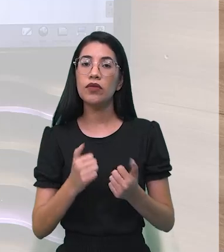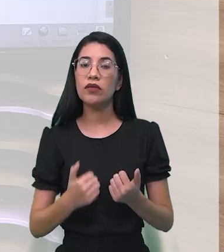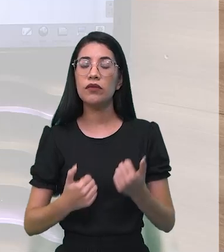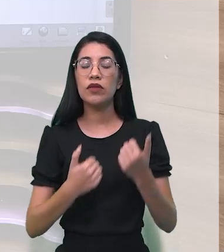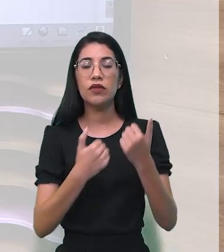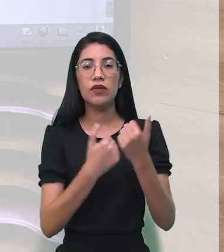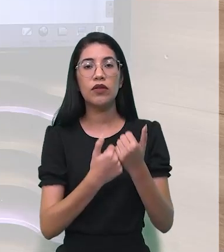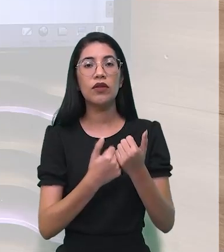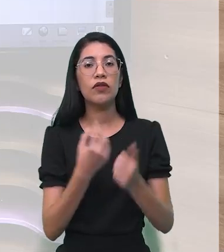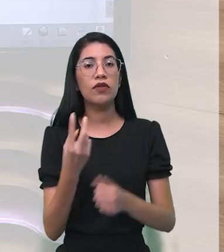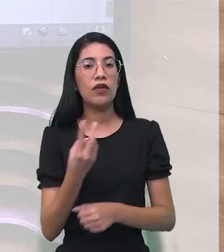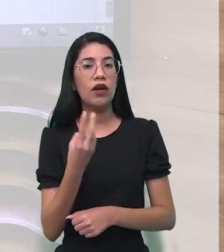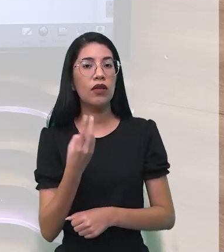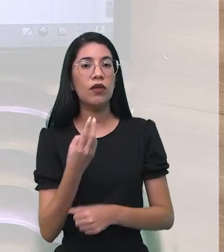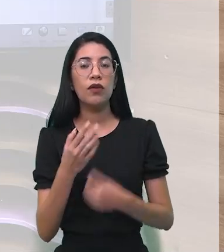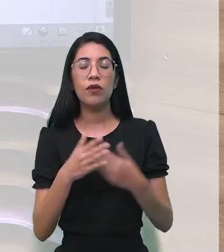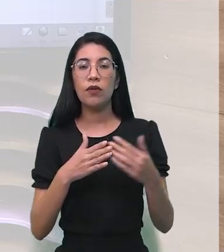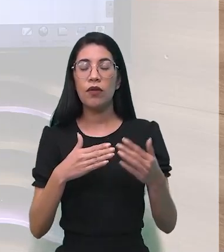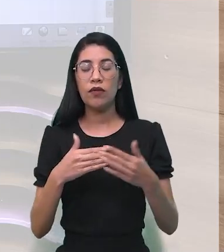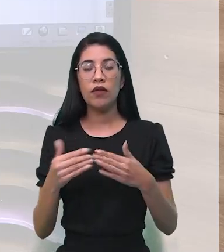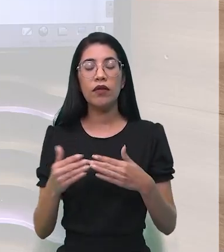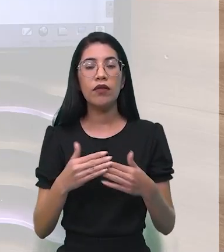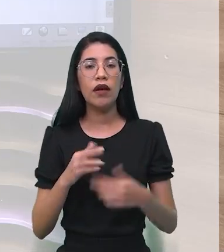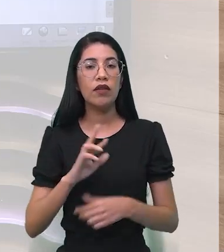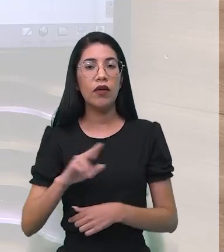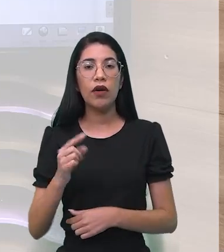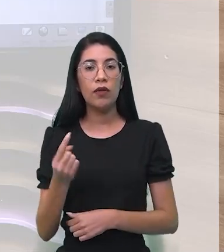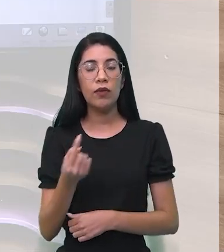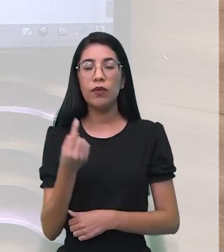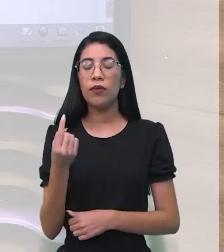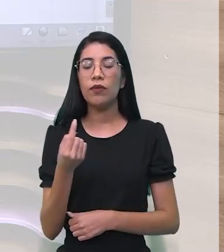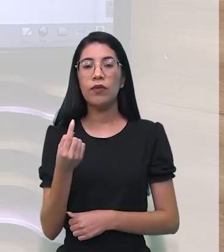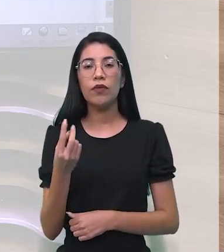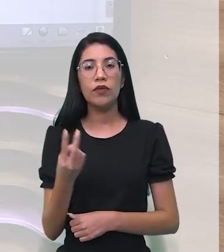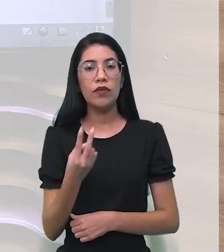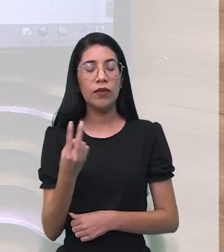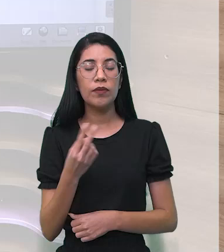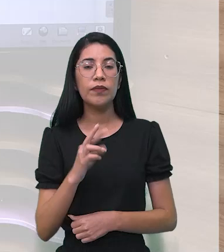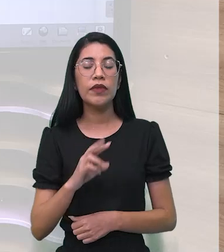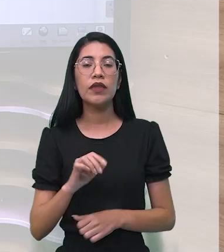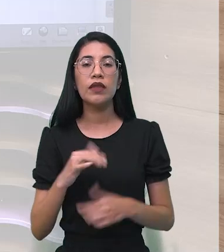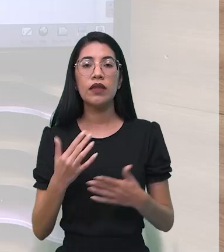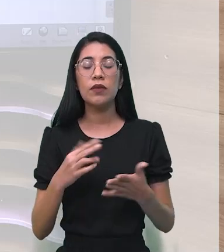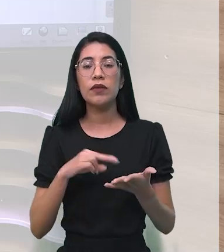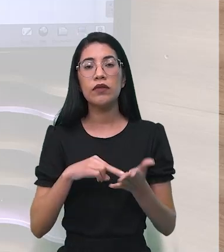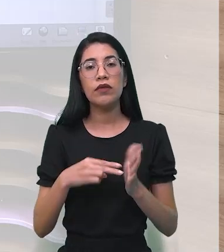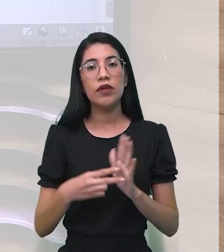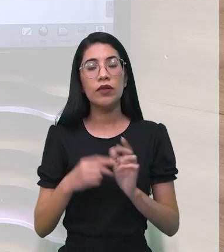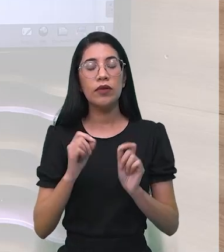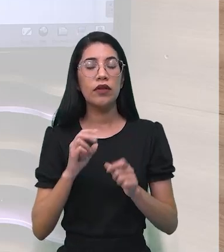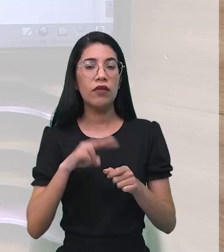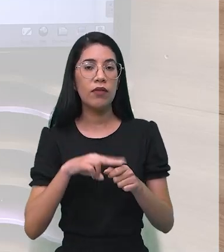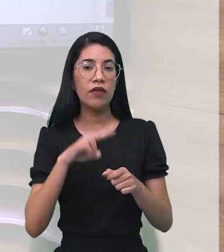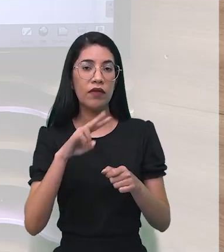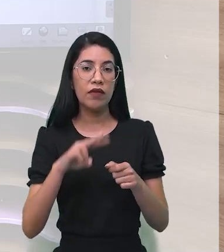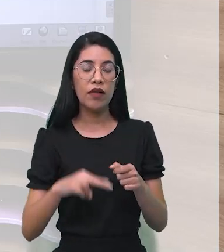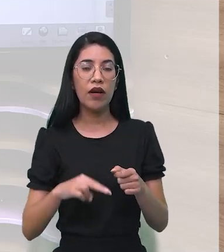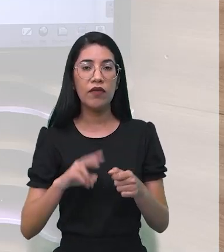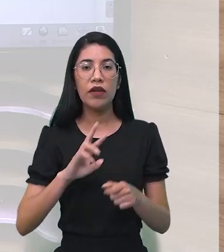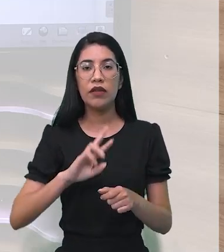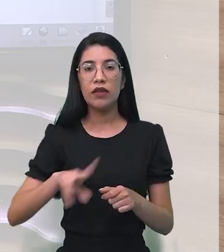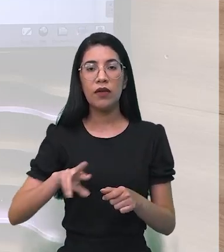assumir outros valores e não um único valor, tá? Então, nesse caso, nós temos uma variável e não